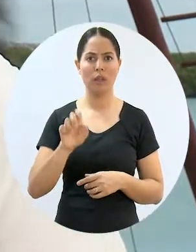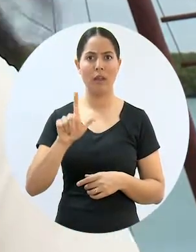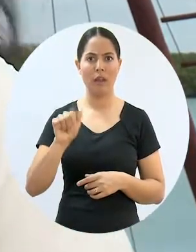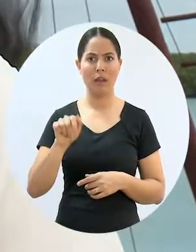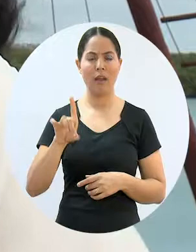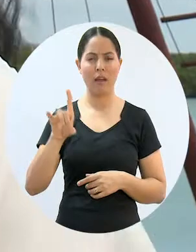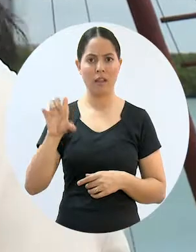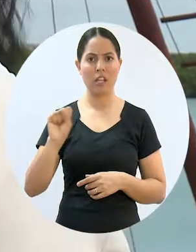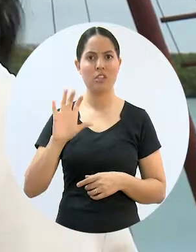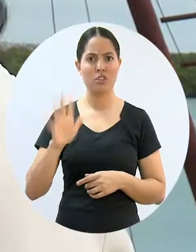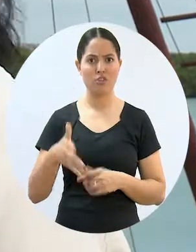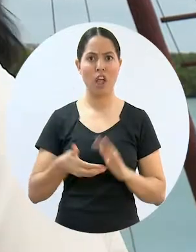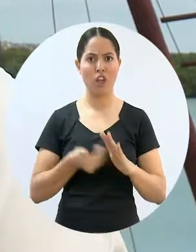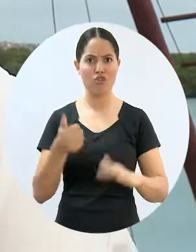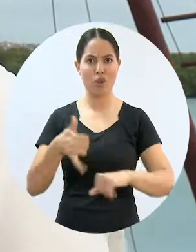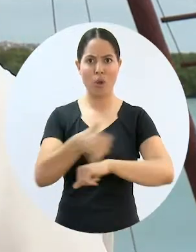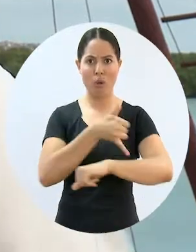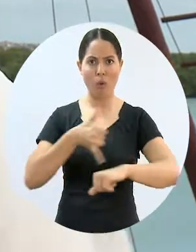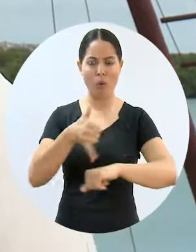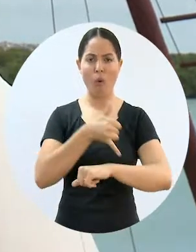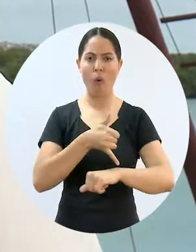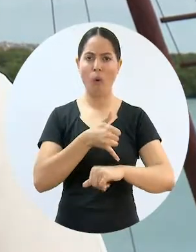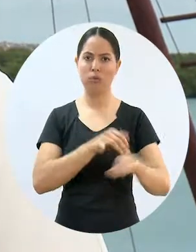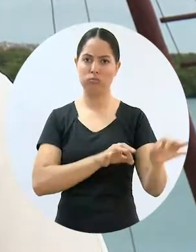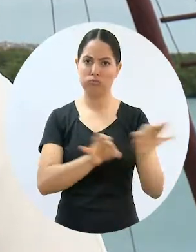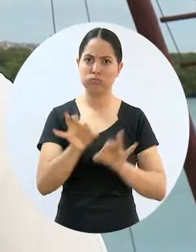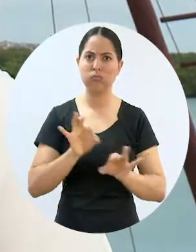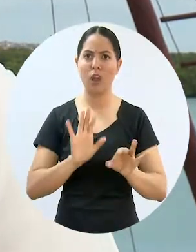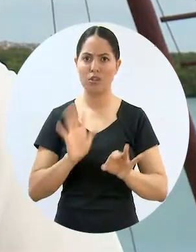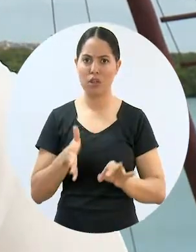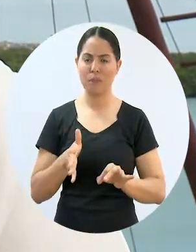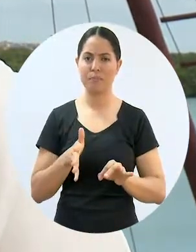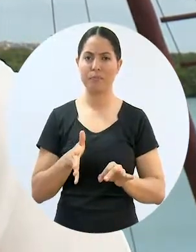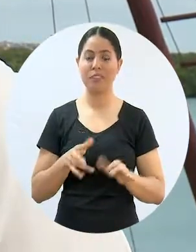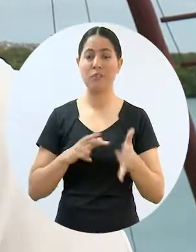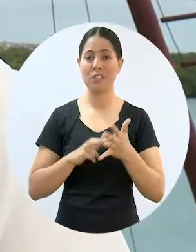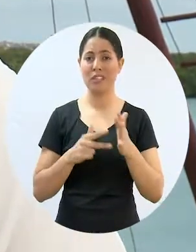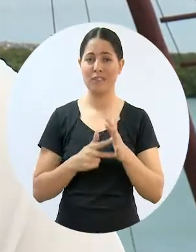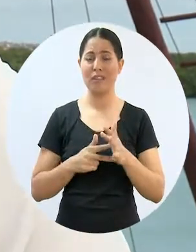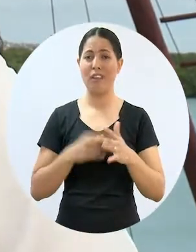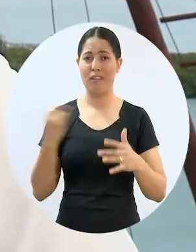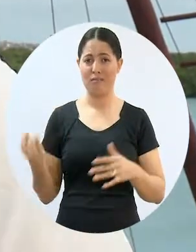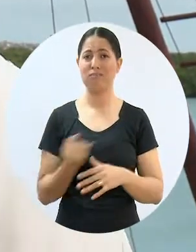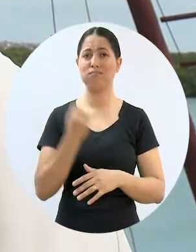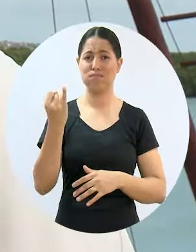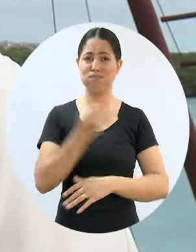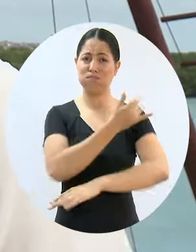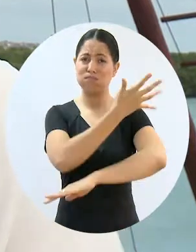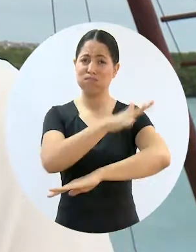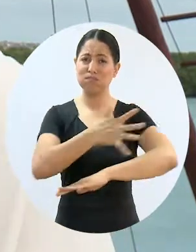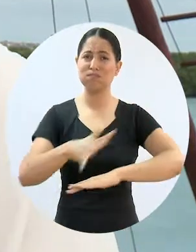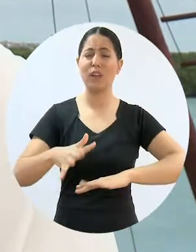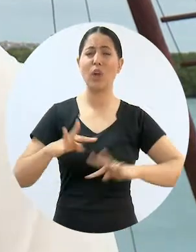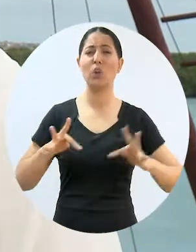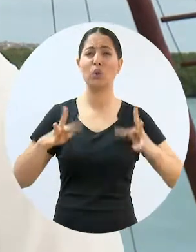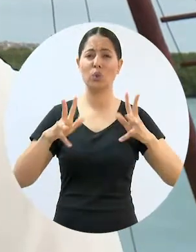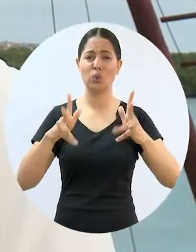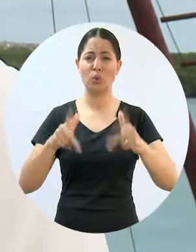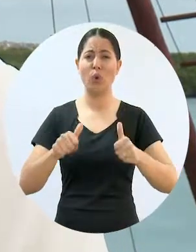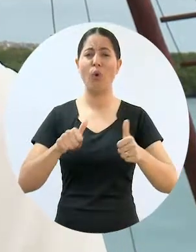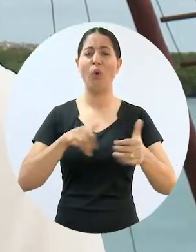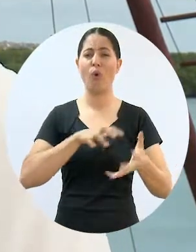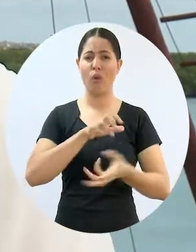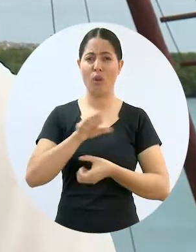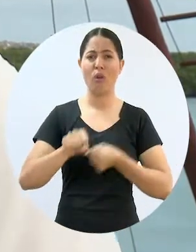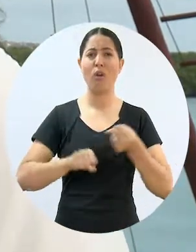retiradas. Ou seja, um ecossistema inteiro que precisa se recuperar. Inclusive, alguns estados estão ingressando com